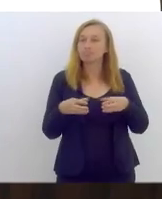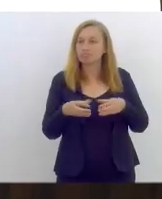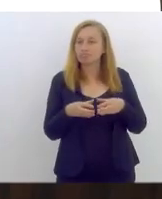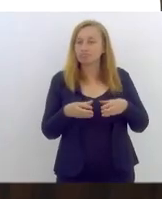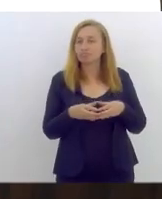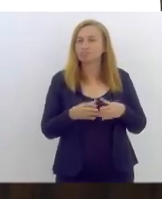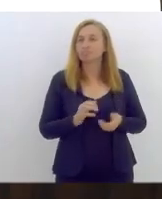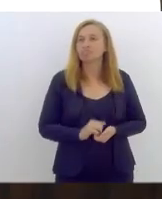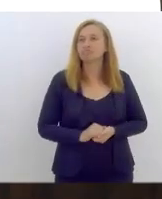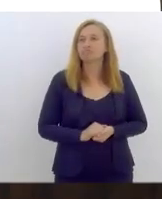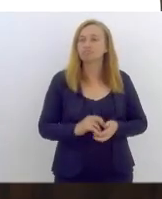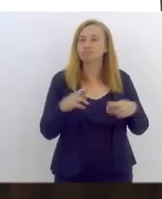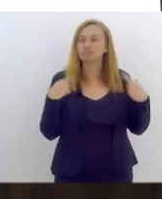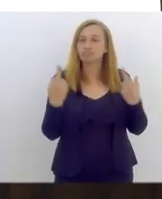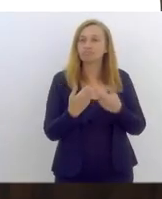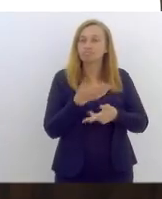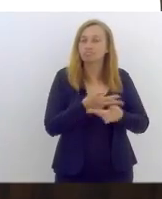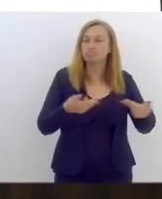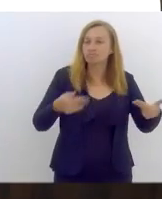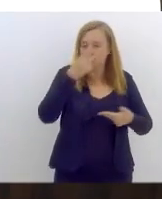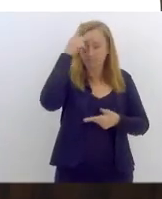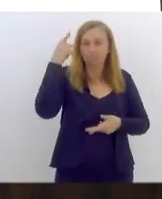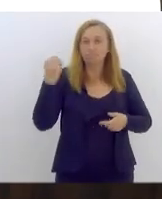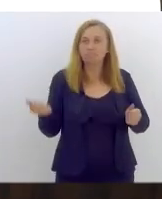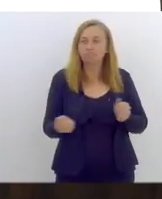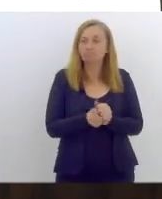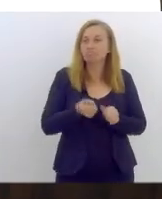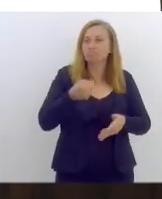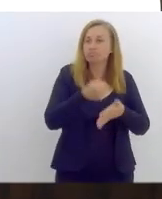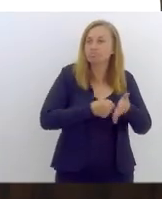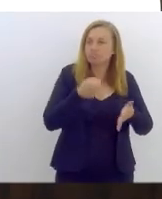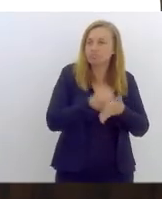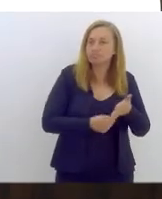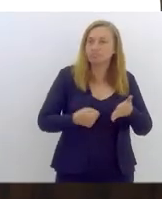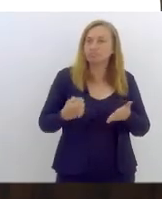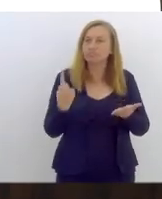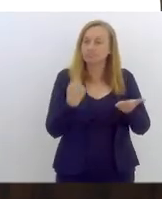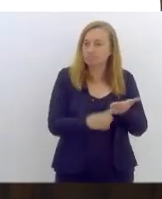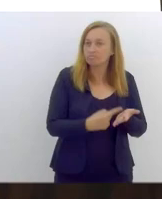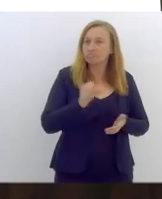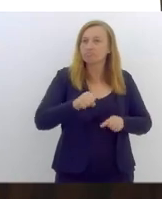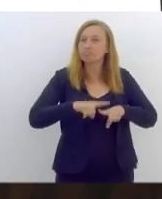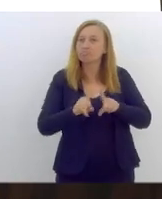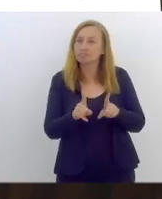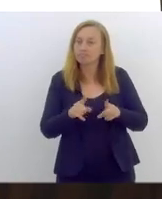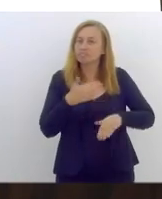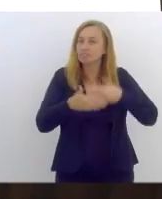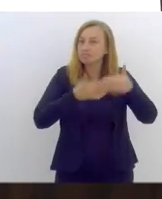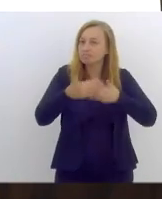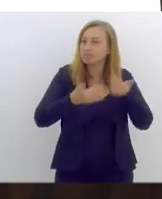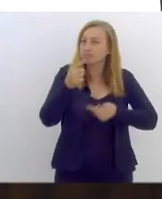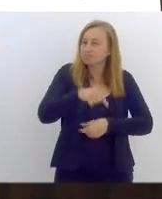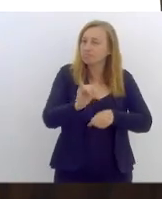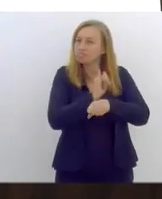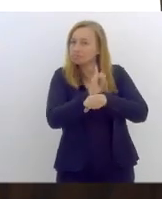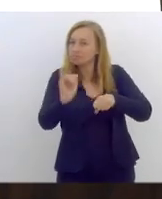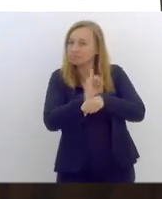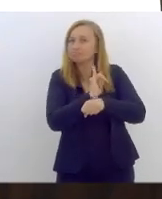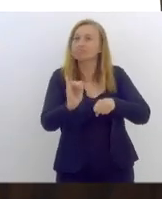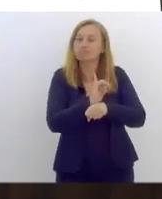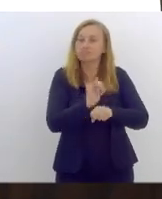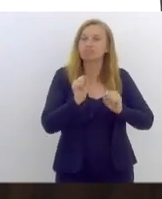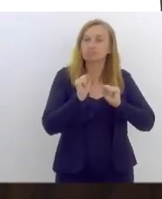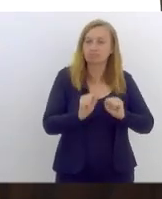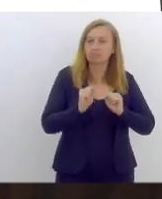de reunir tanta gente da luta, tanta gente comprometida, mas a gente desenvolveu aqui uma estratégia para que a